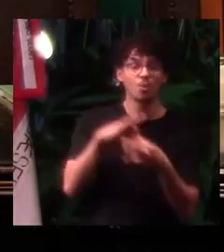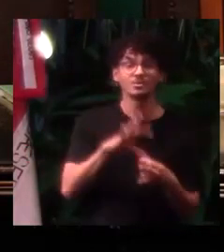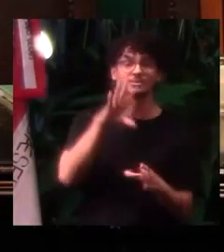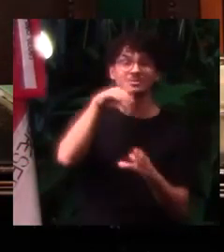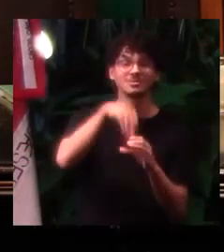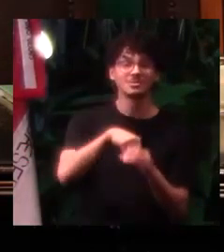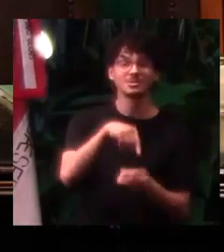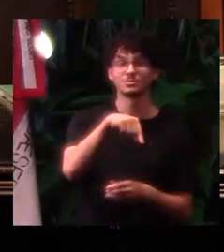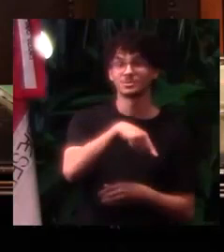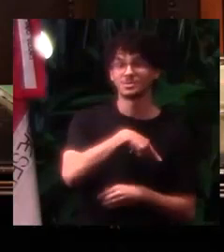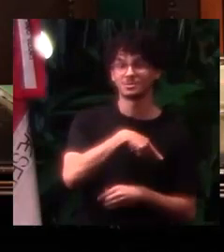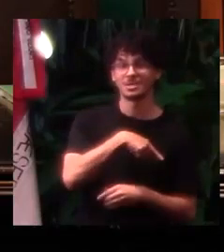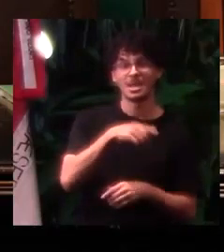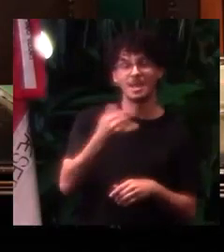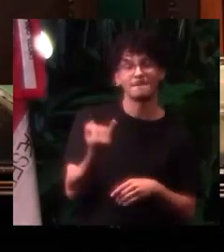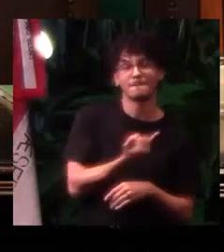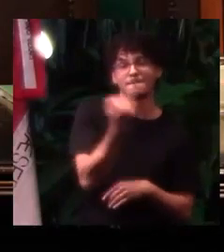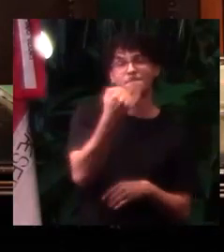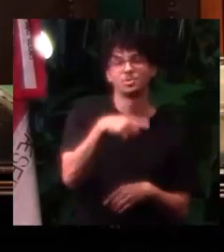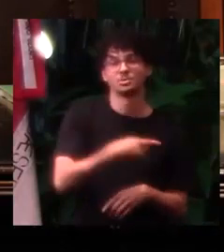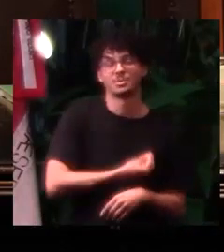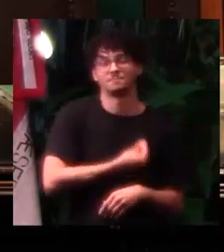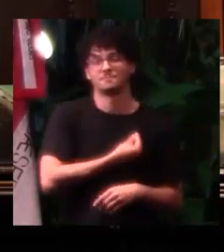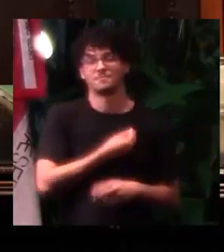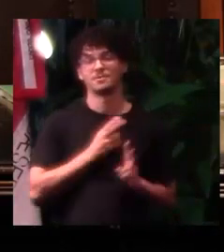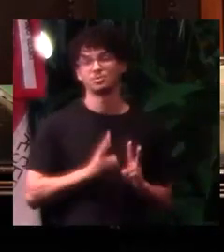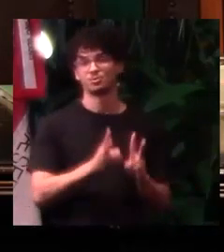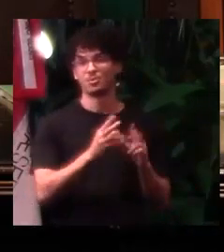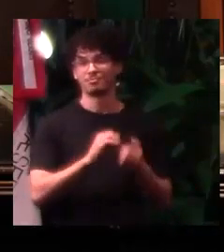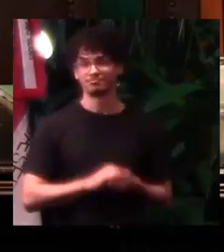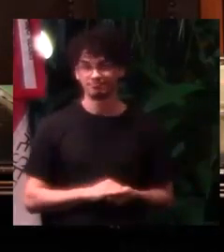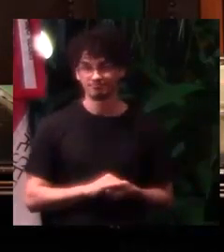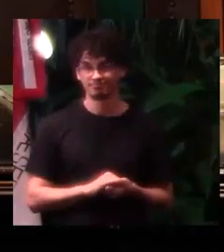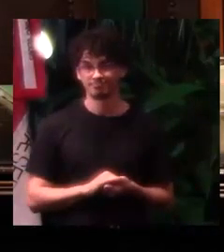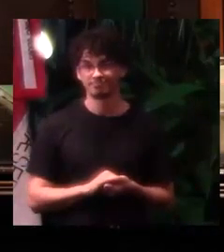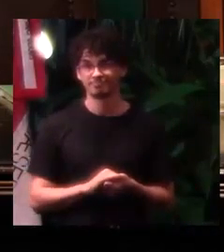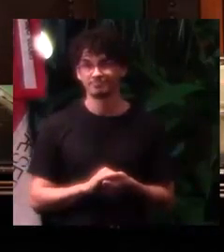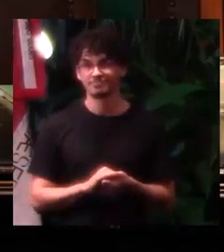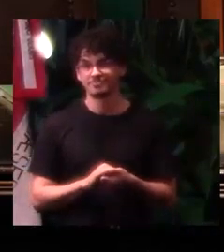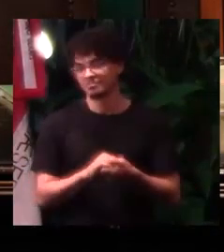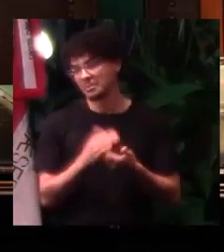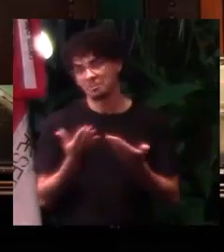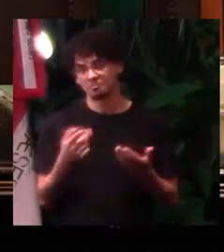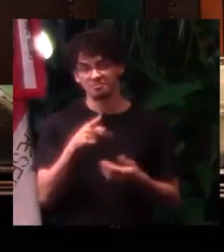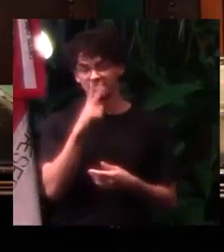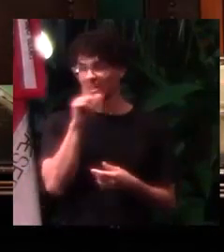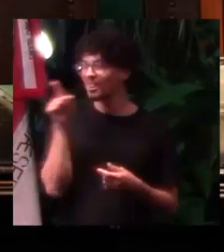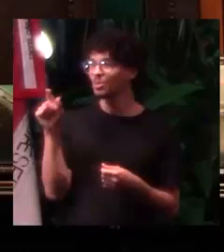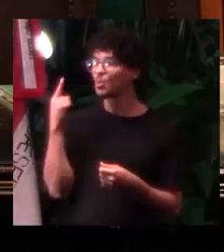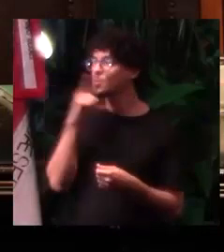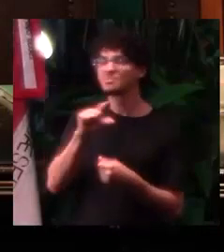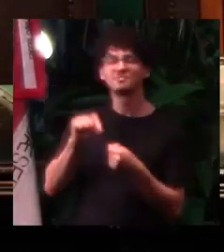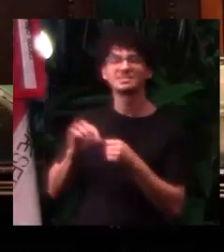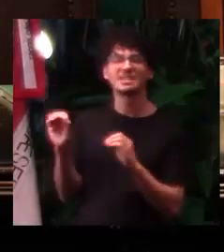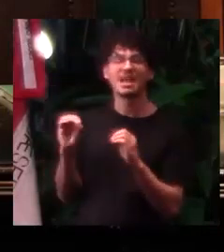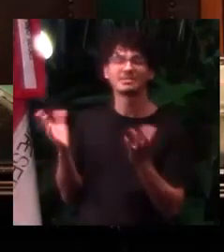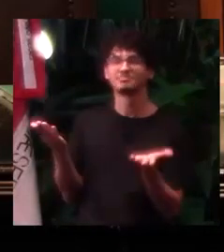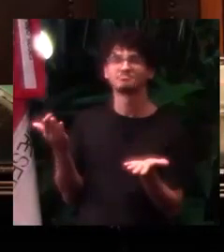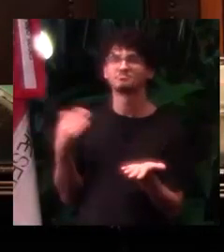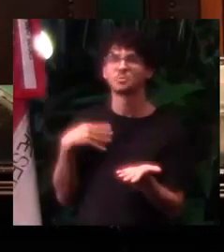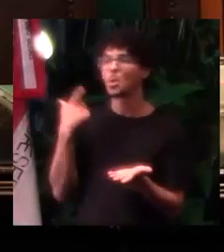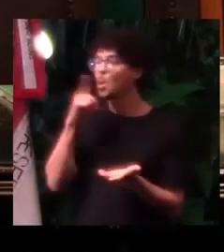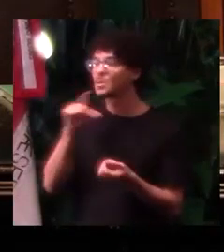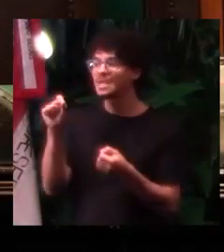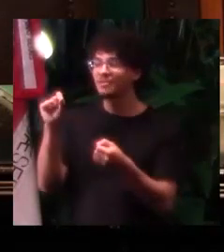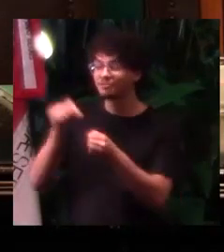que é importante para a sobrevivência humana. Não faz nada, não consegue